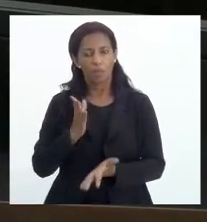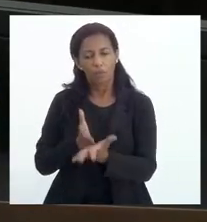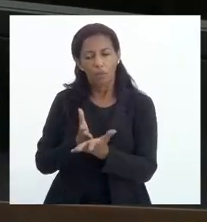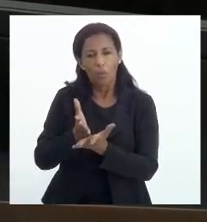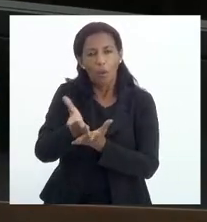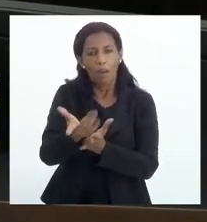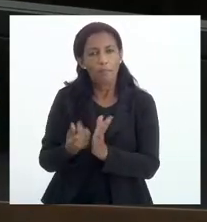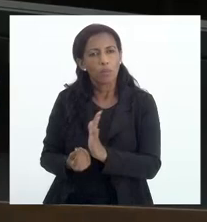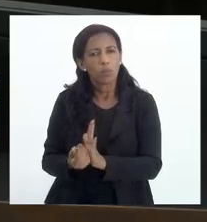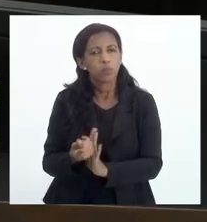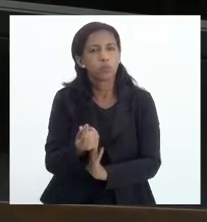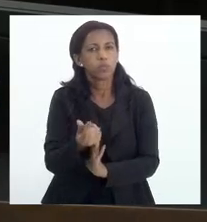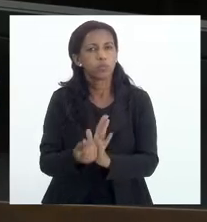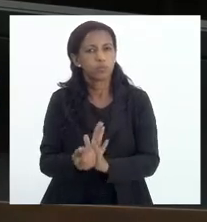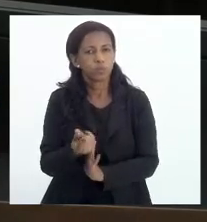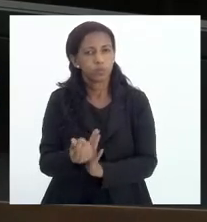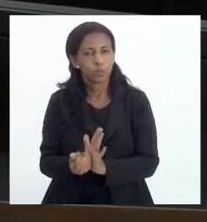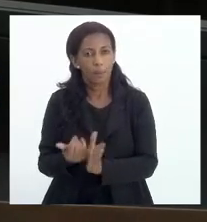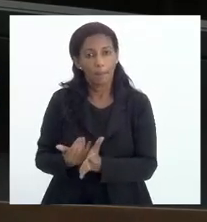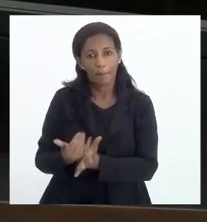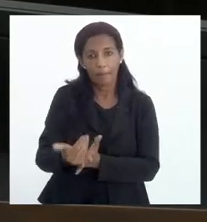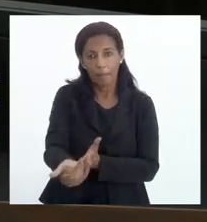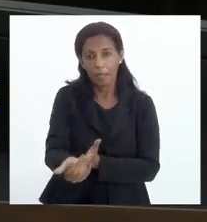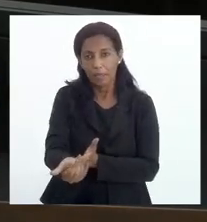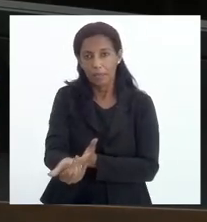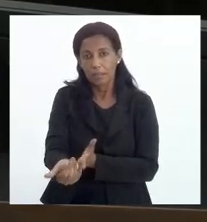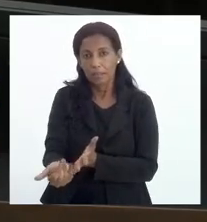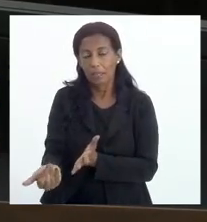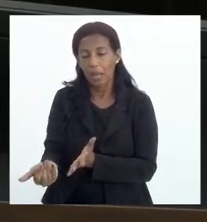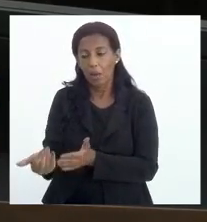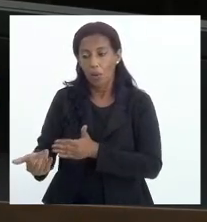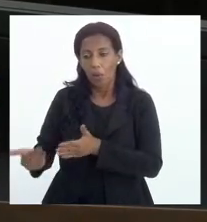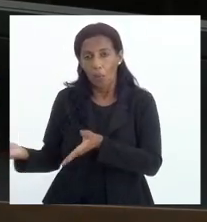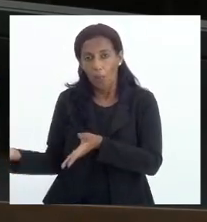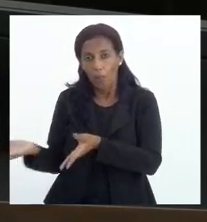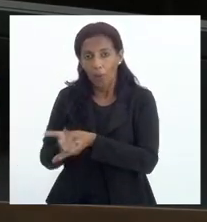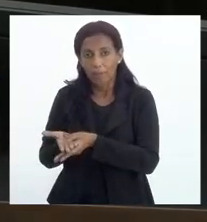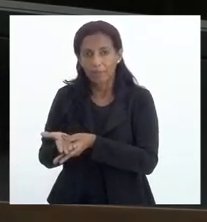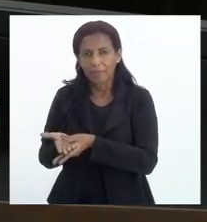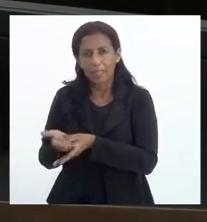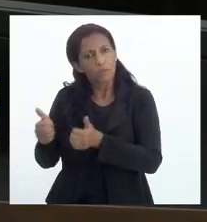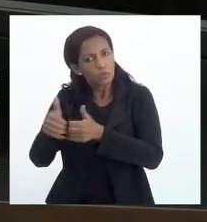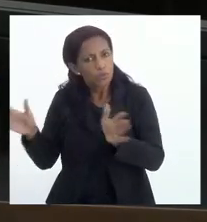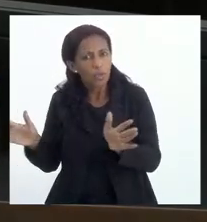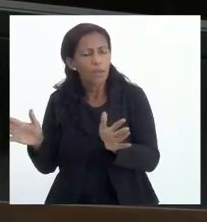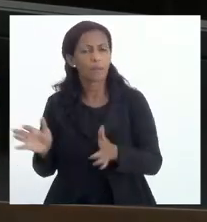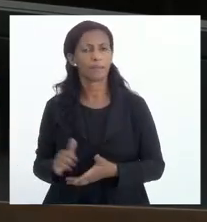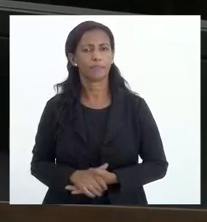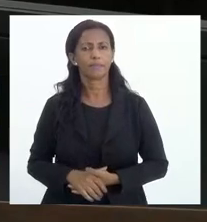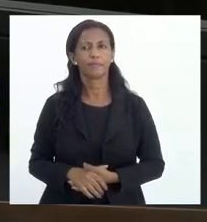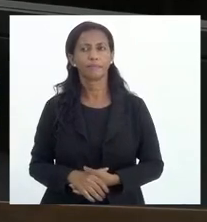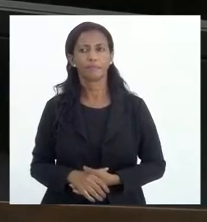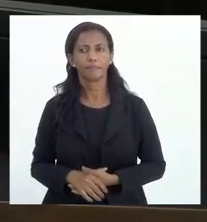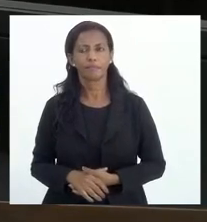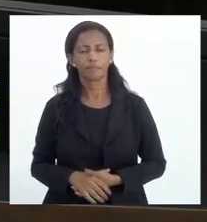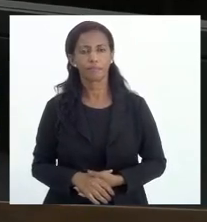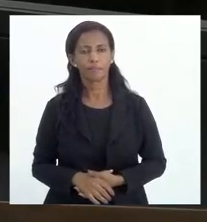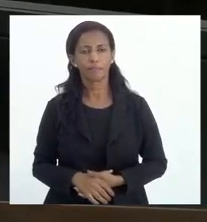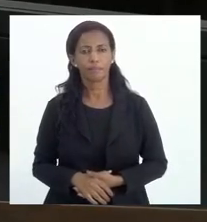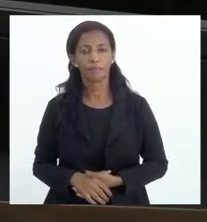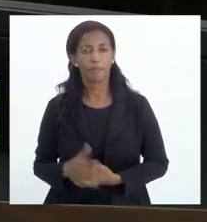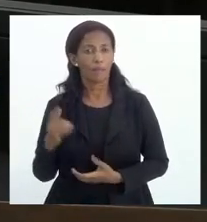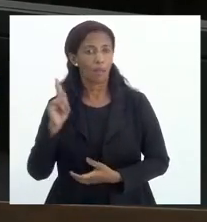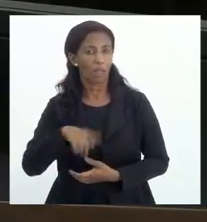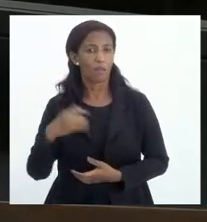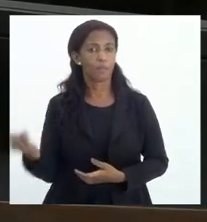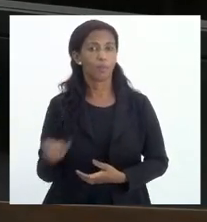ação orçamentária. Mas para iniciar um processo com a LME, a gente vai e abre para isso. Então é importante, por